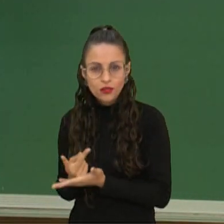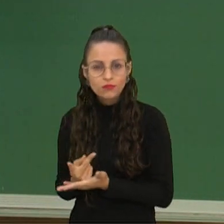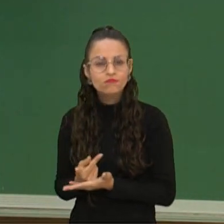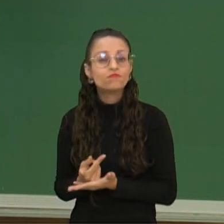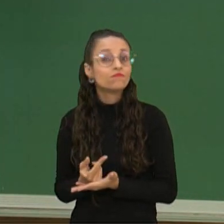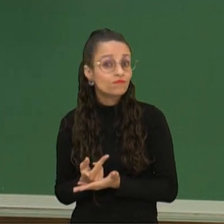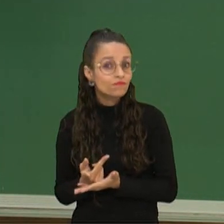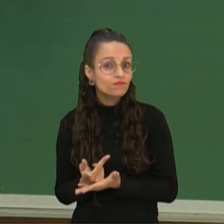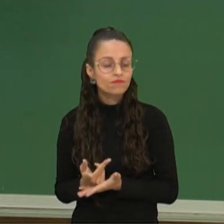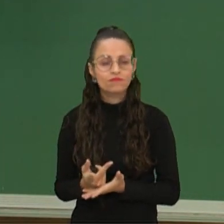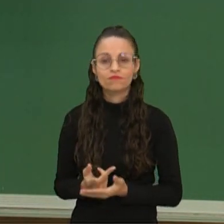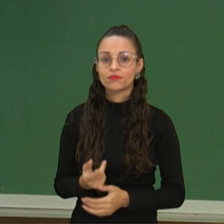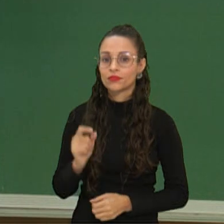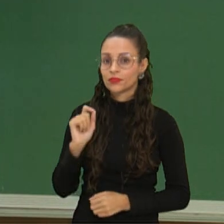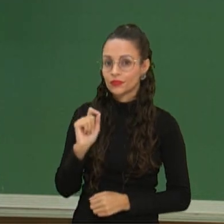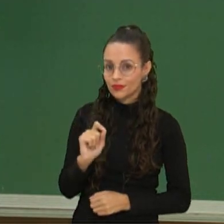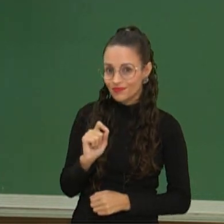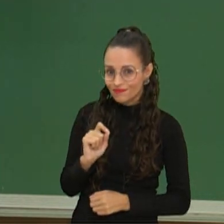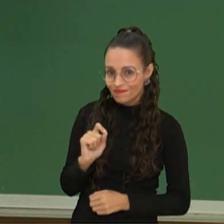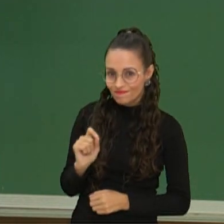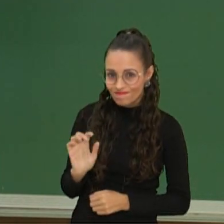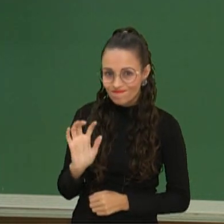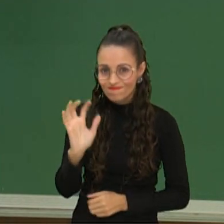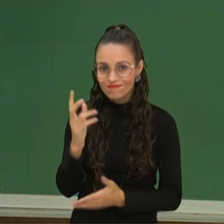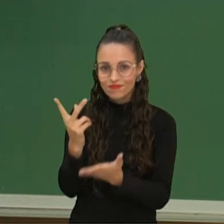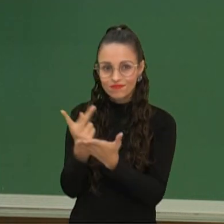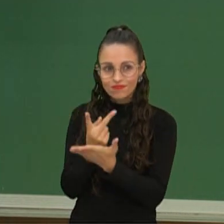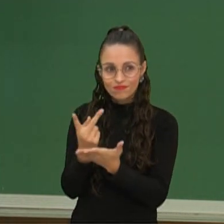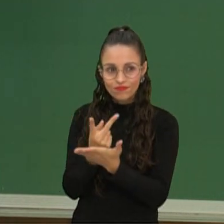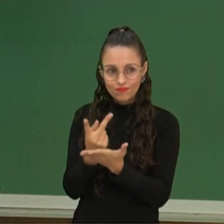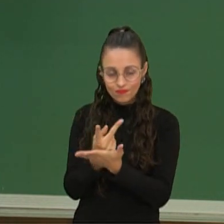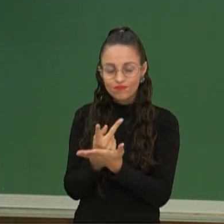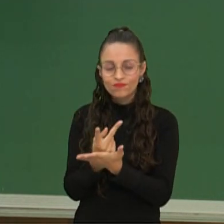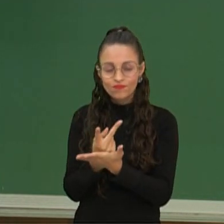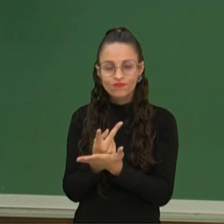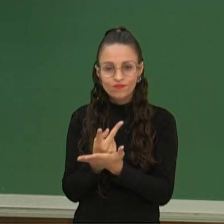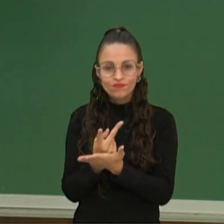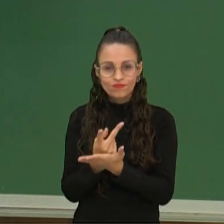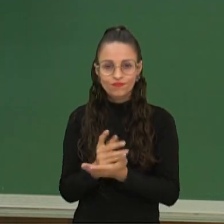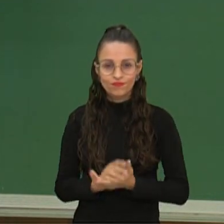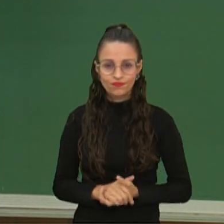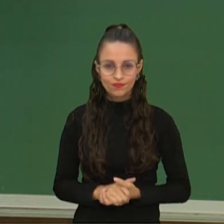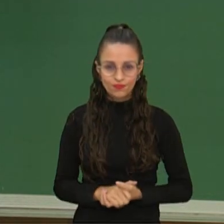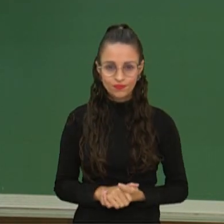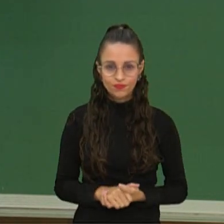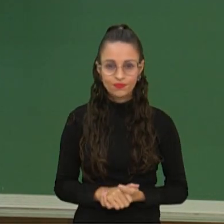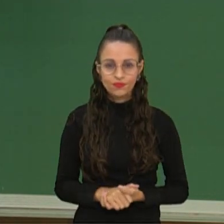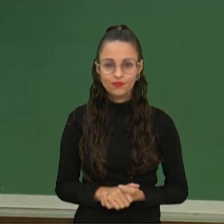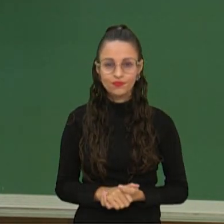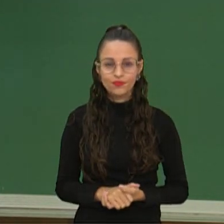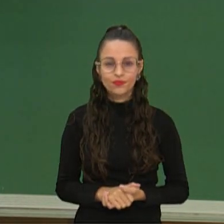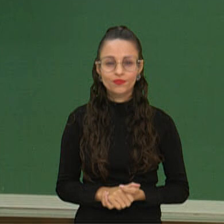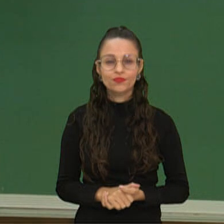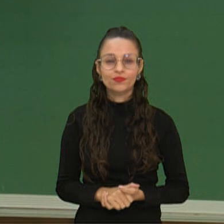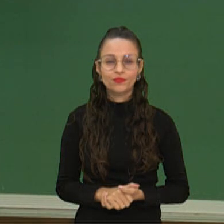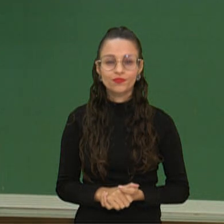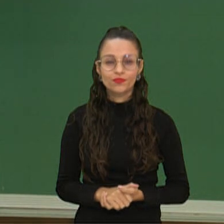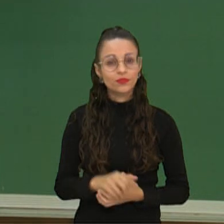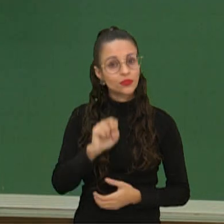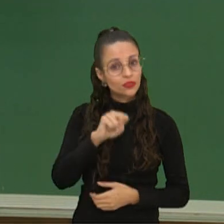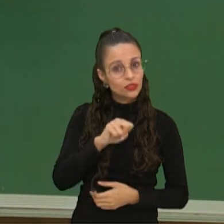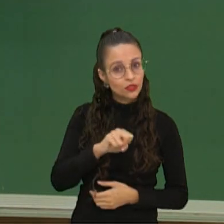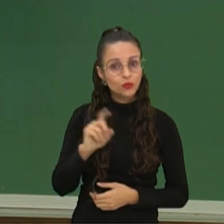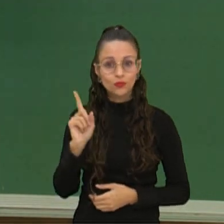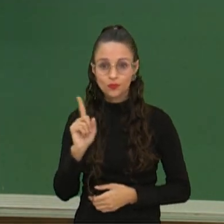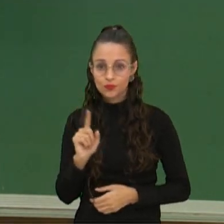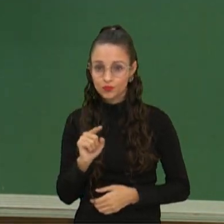Tá? Então, cometer erros, make mistakes, né? Uma colocação aqui em inglês. Sim ou não?